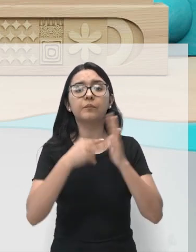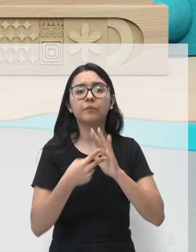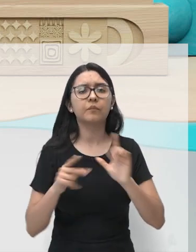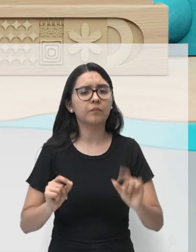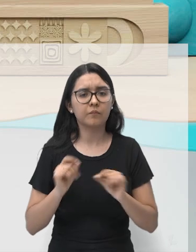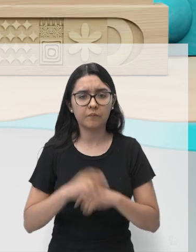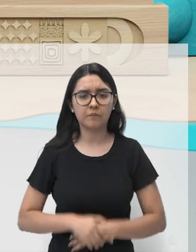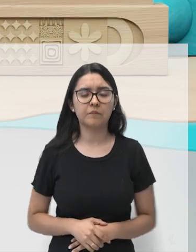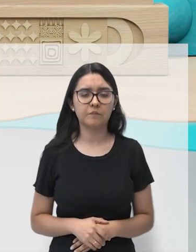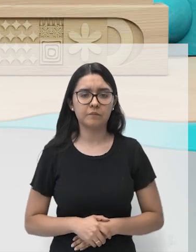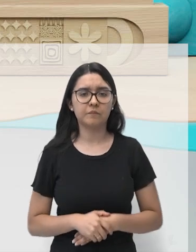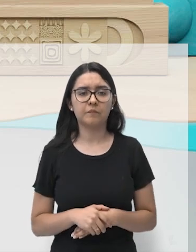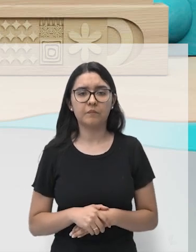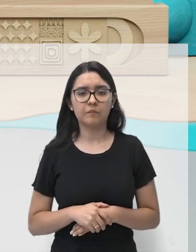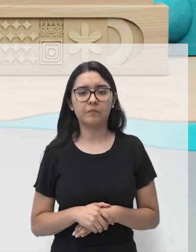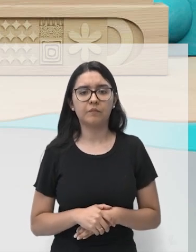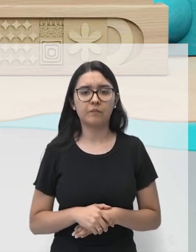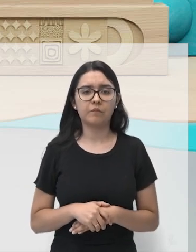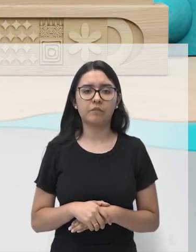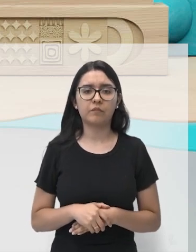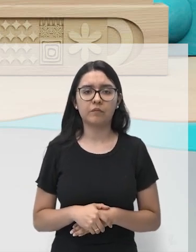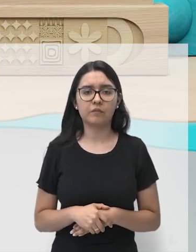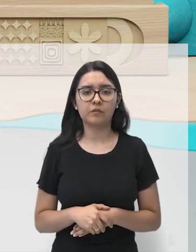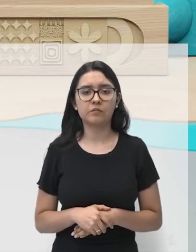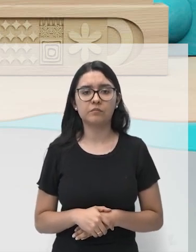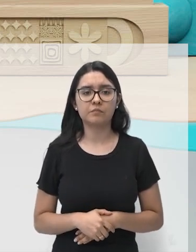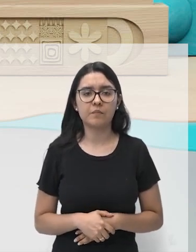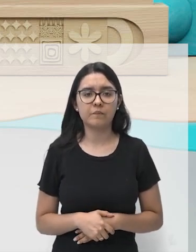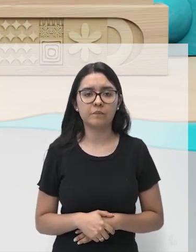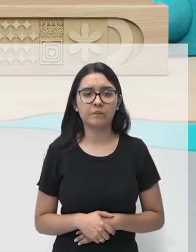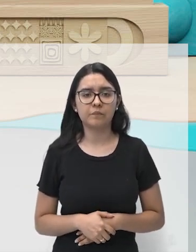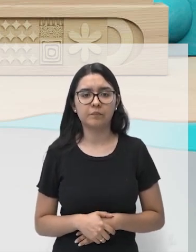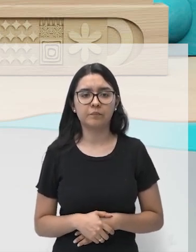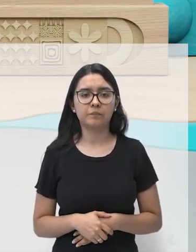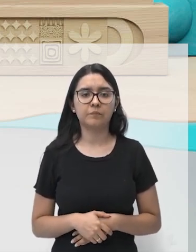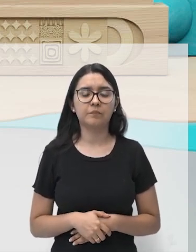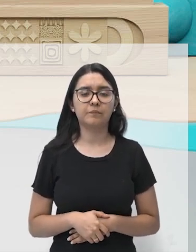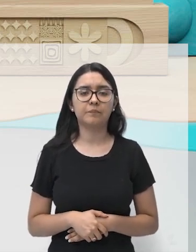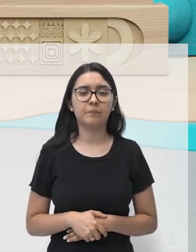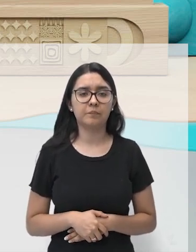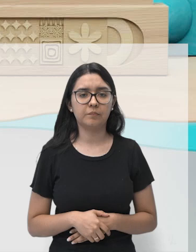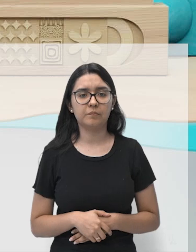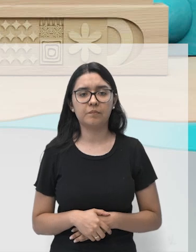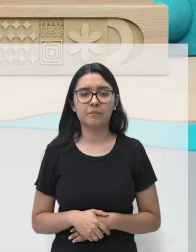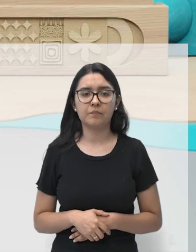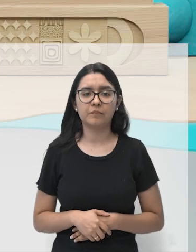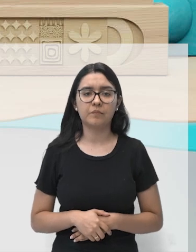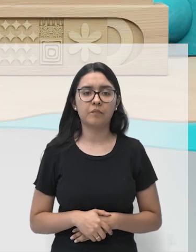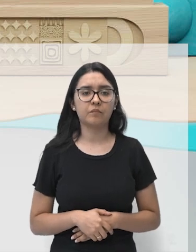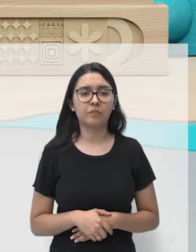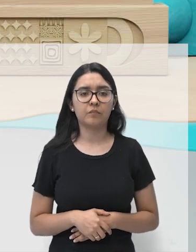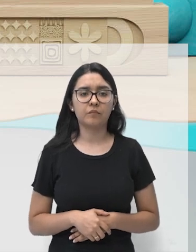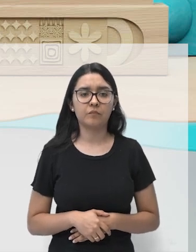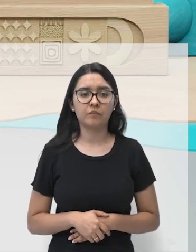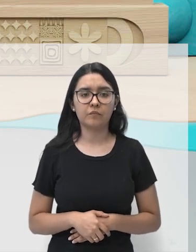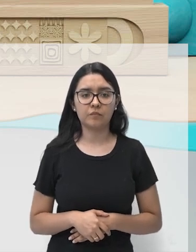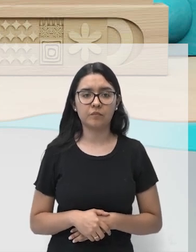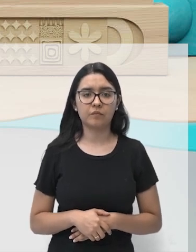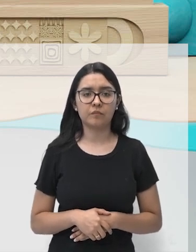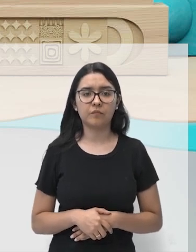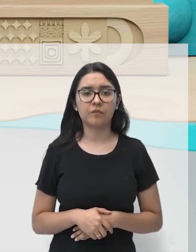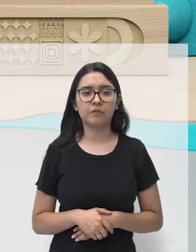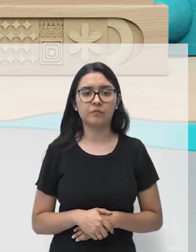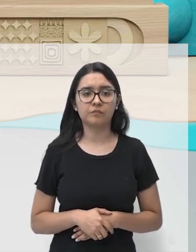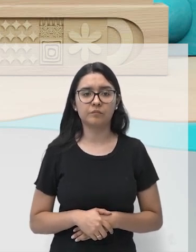família, ela é formada aqui, ó, made of people who love and support each other. Então, a família é formada por pessoas que